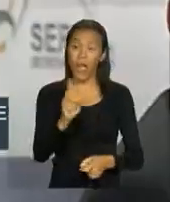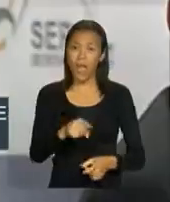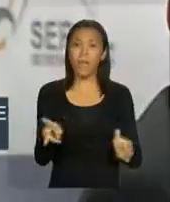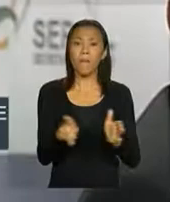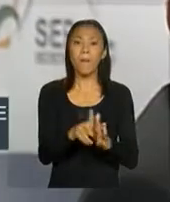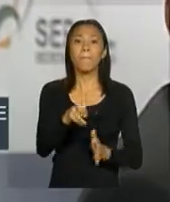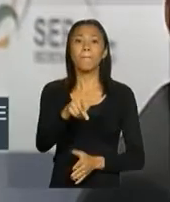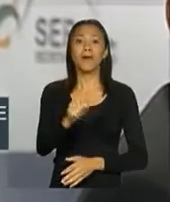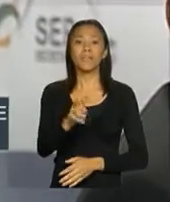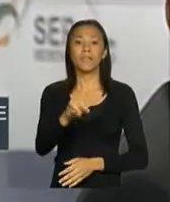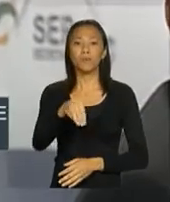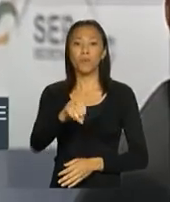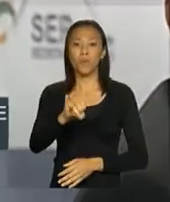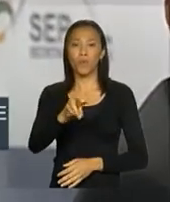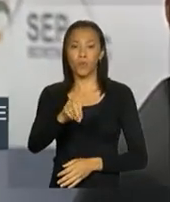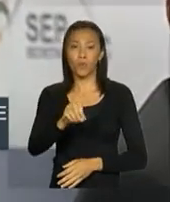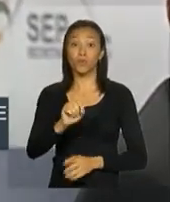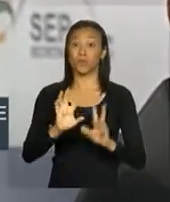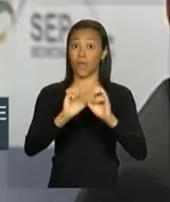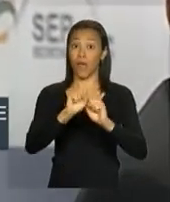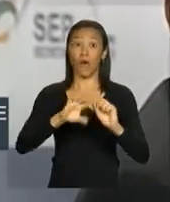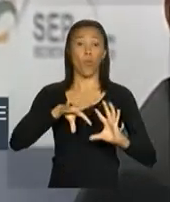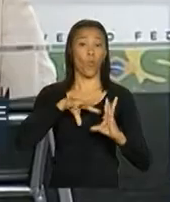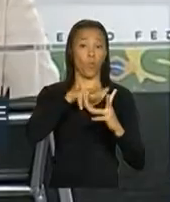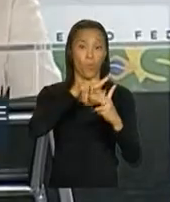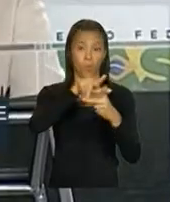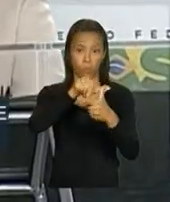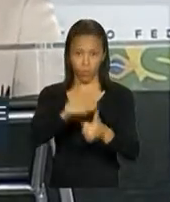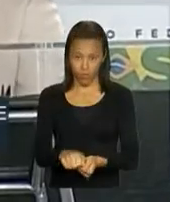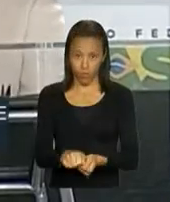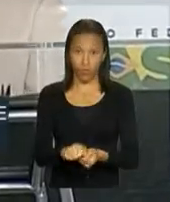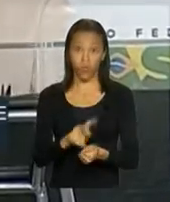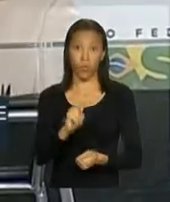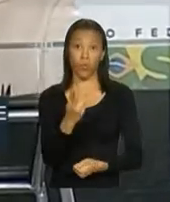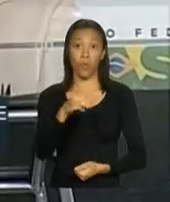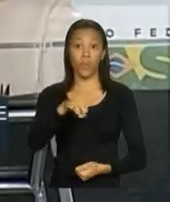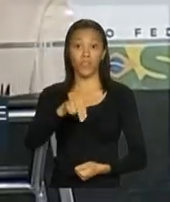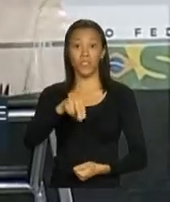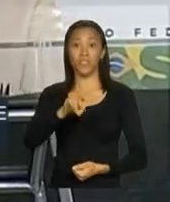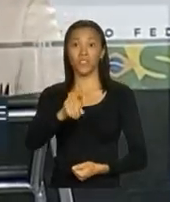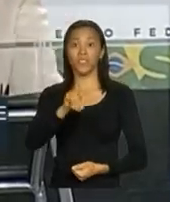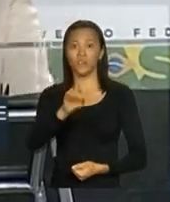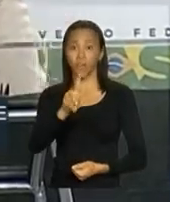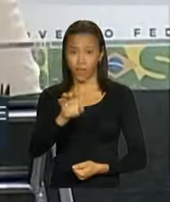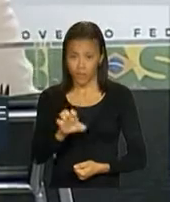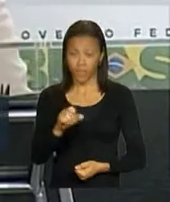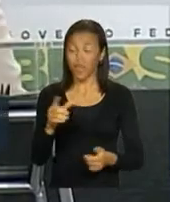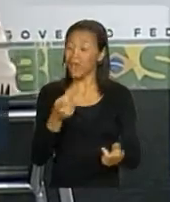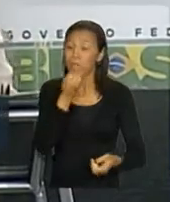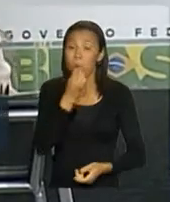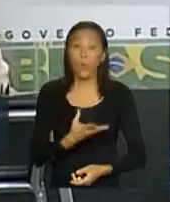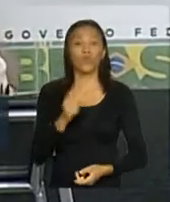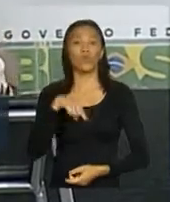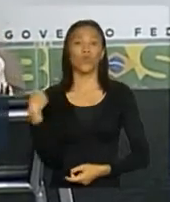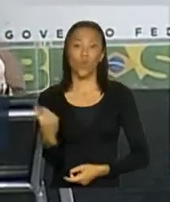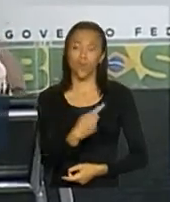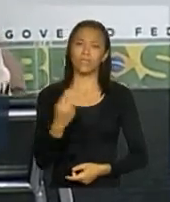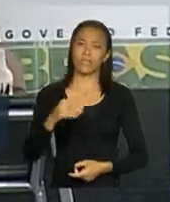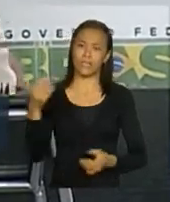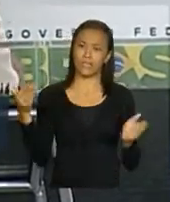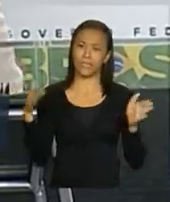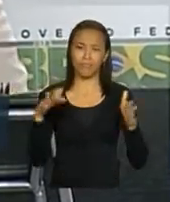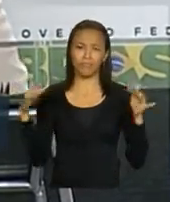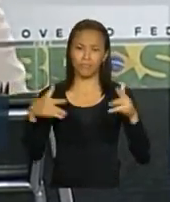Patrimônio da Humanidade. Portanto, é uma alegria muito grande nós estarmos aqui nessa data comemorando com